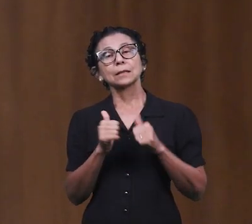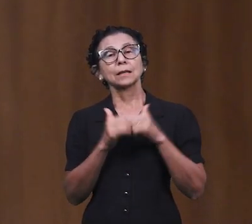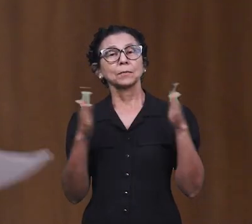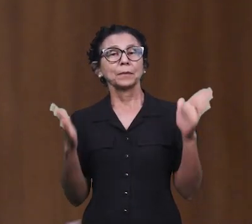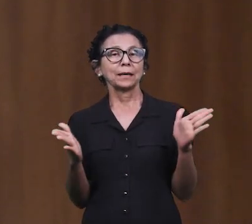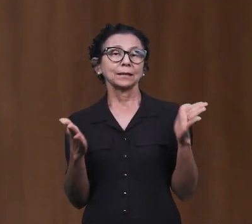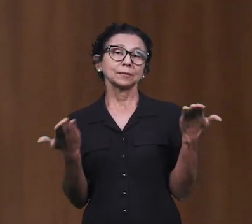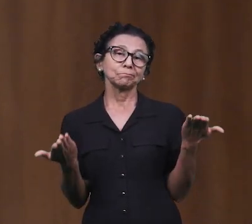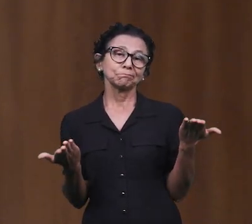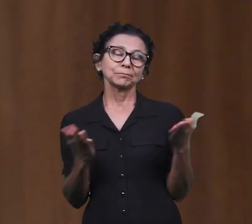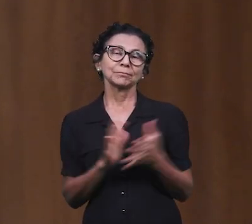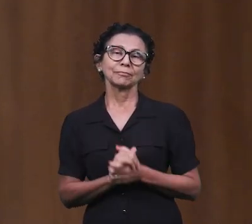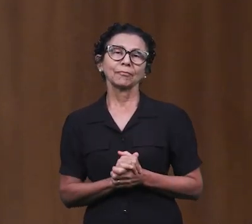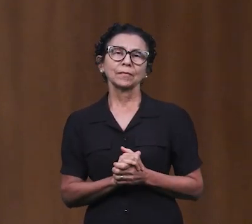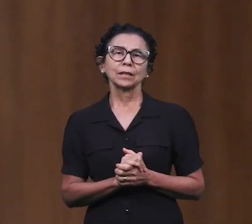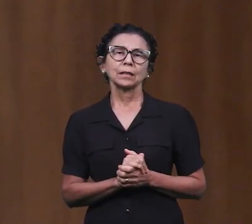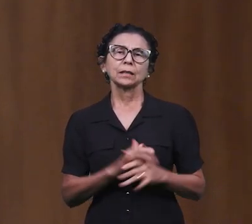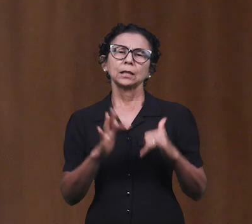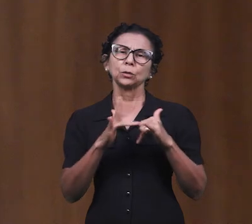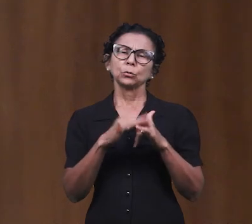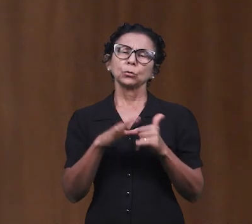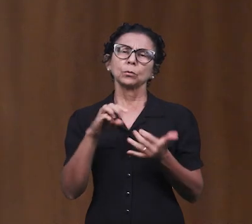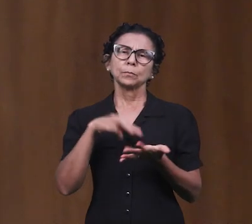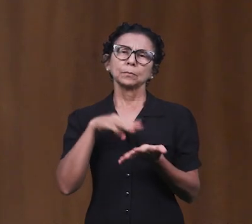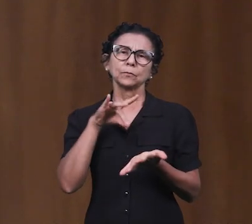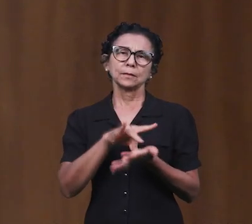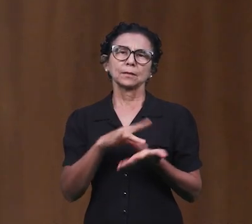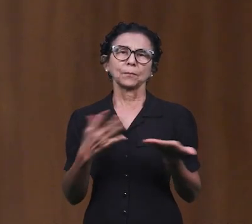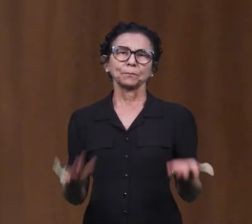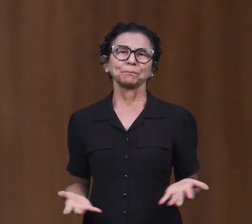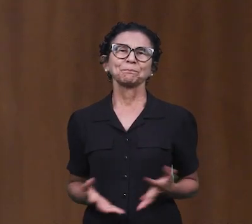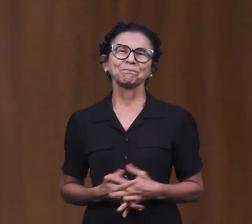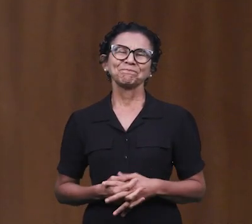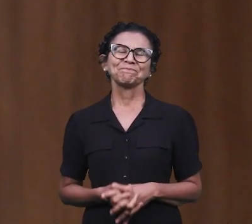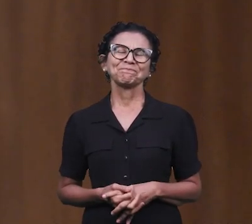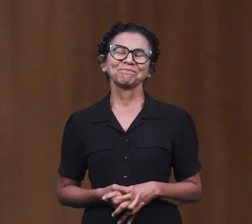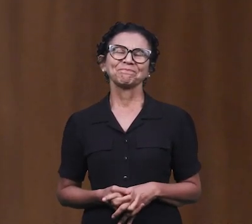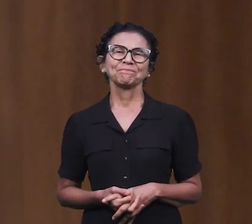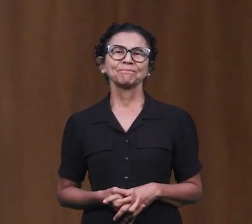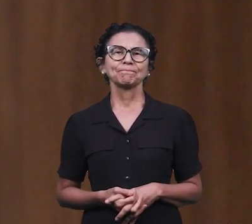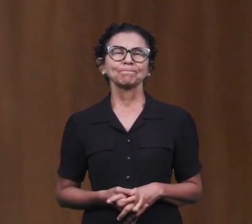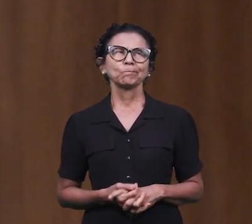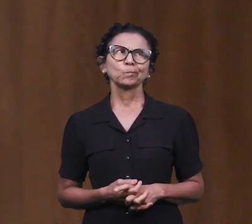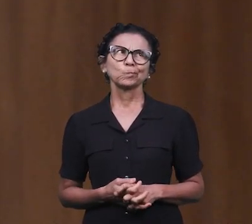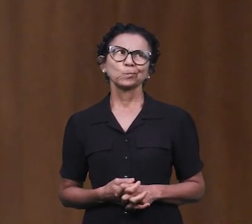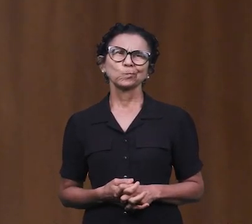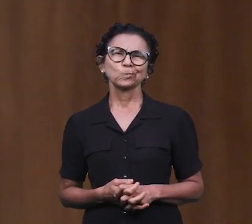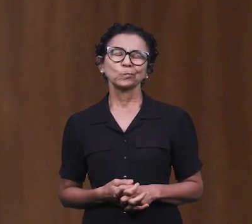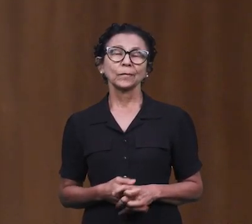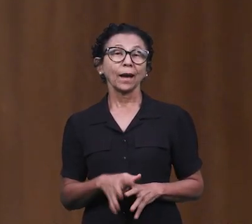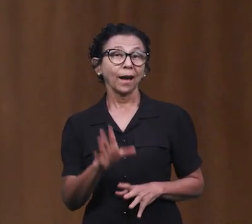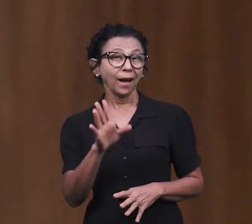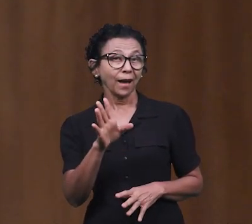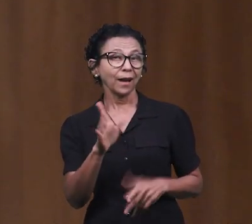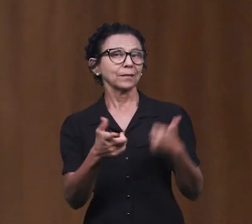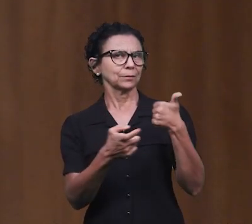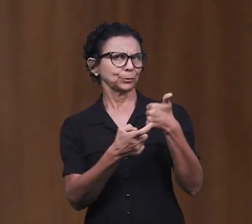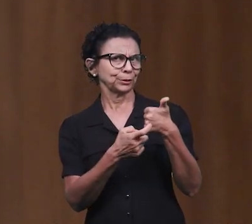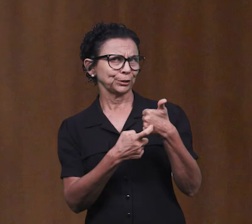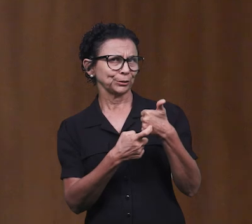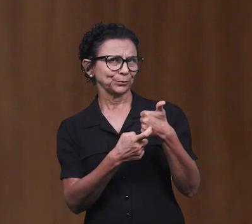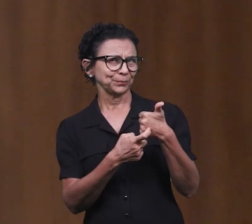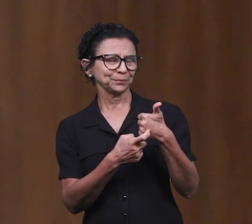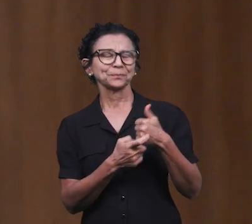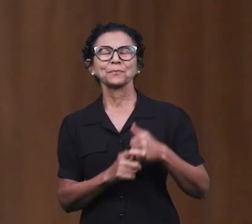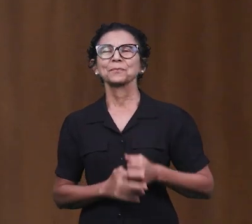Livre e pelos nossos canais oficiais do YouTube. Eu pergunto, já curtiu? Já